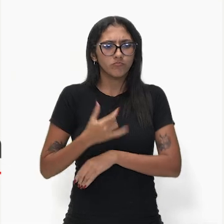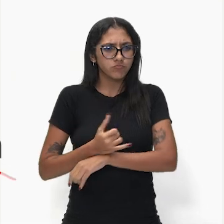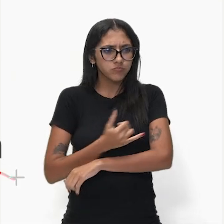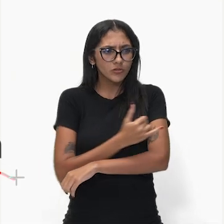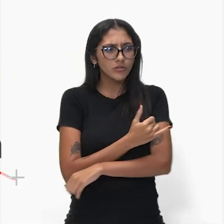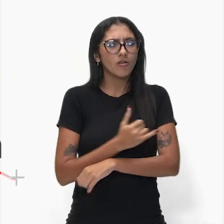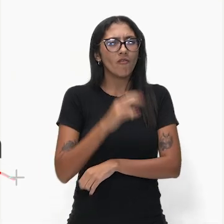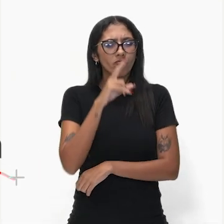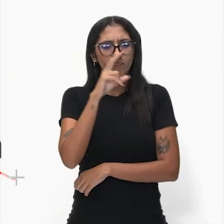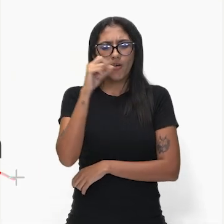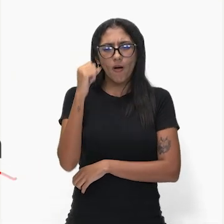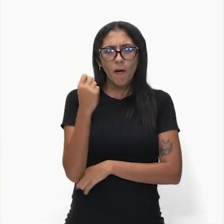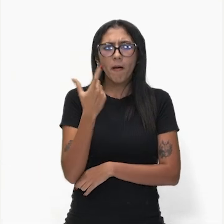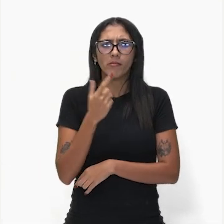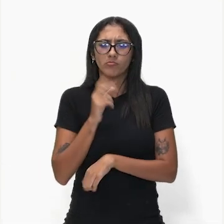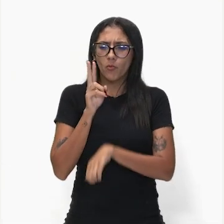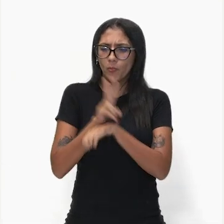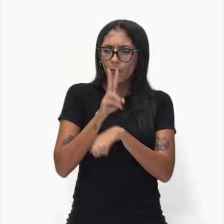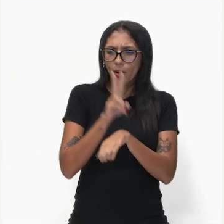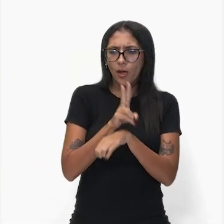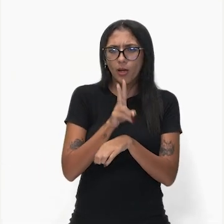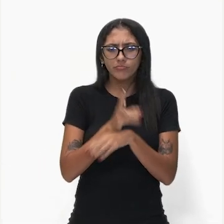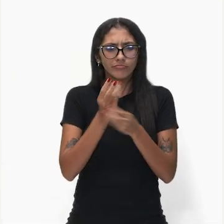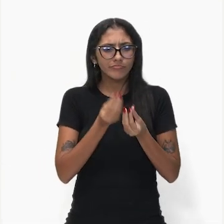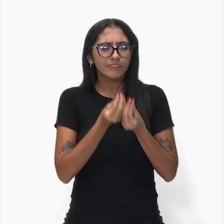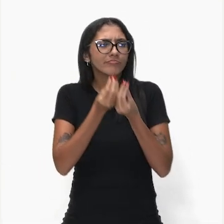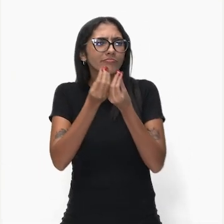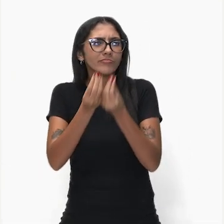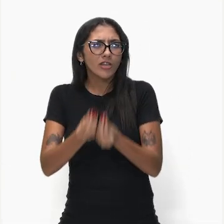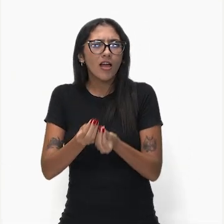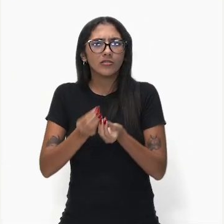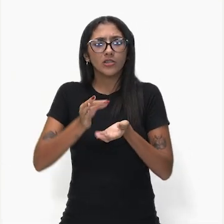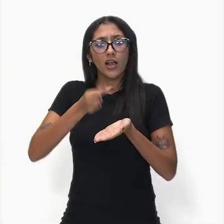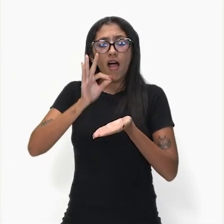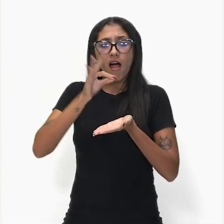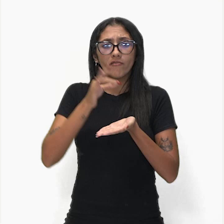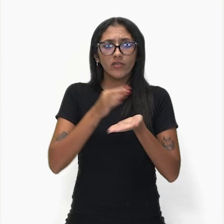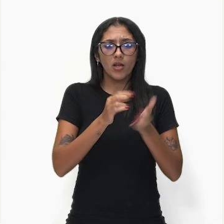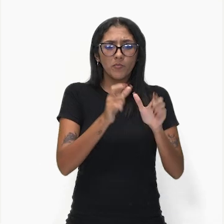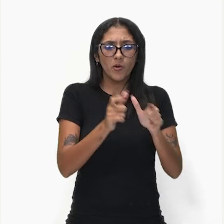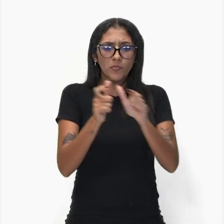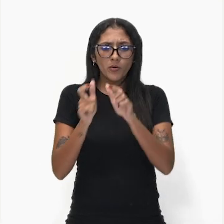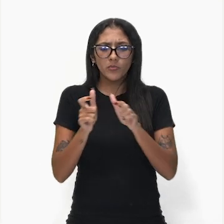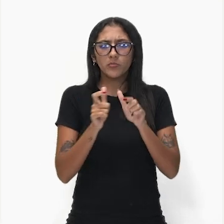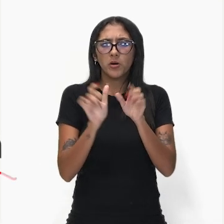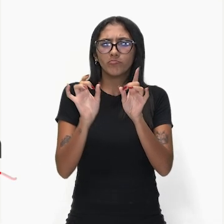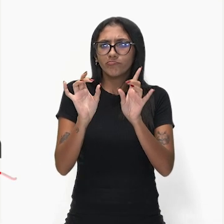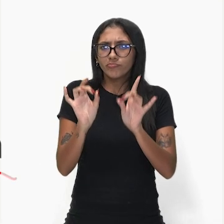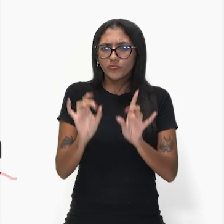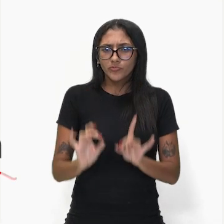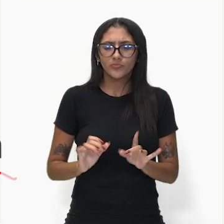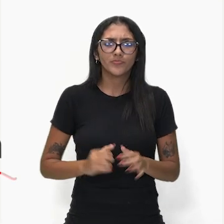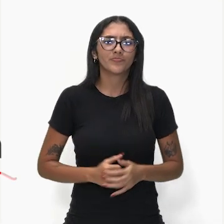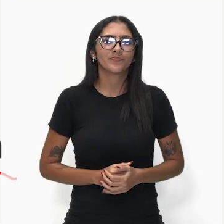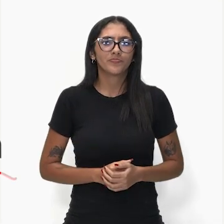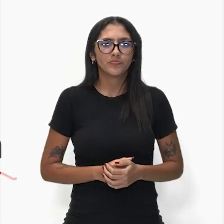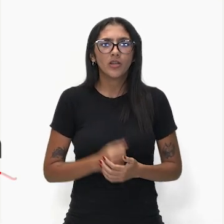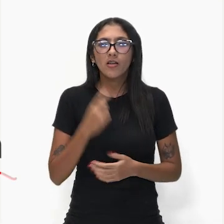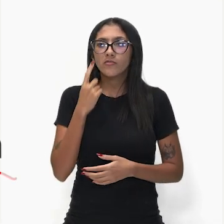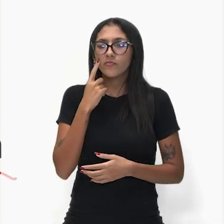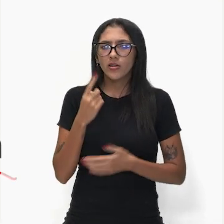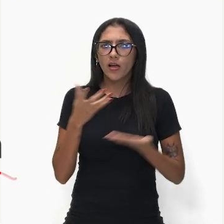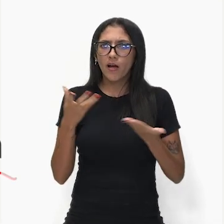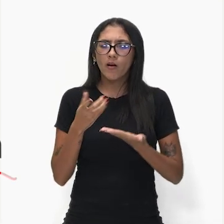servindo café às visitas em tigelas de louça. Então observem que os nossos personagens aqui estão com aspecto